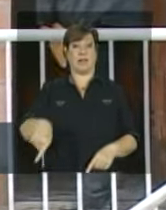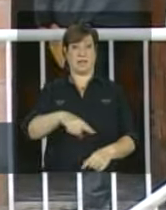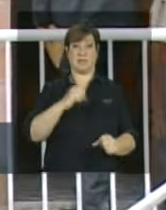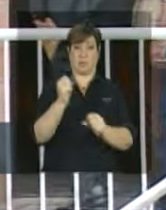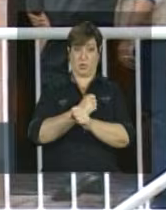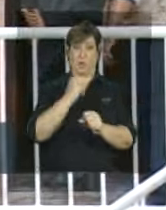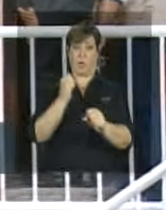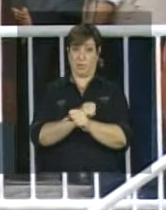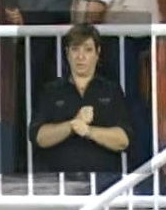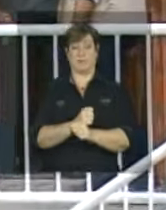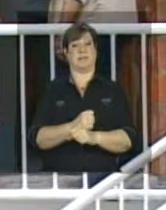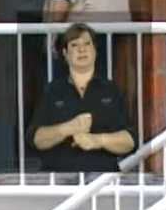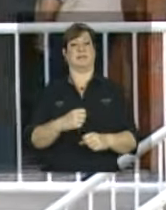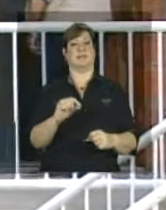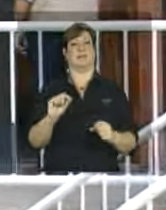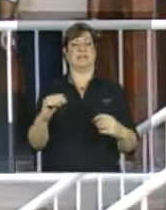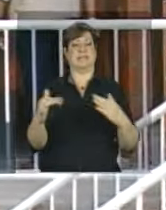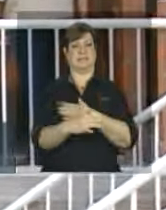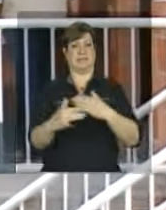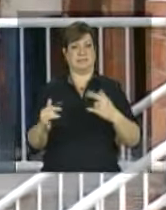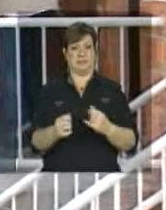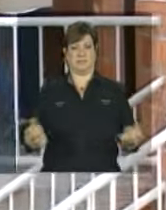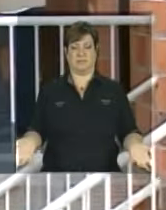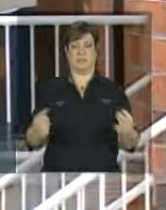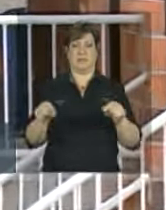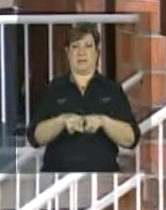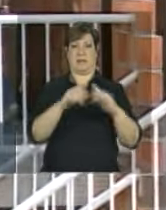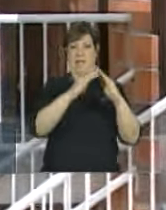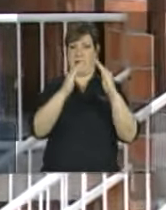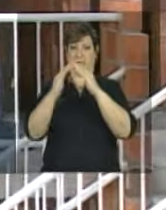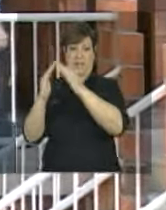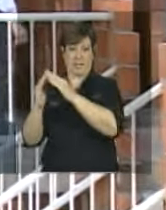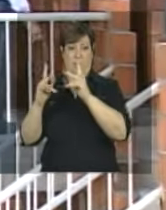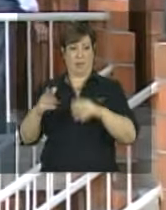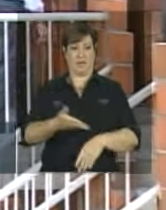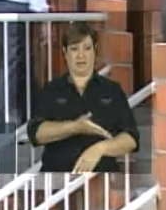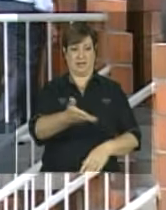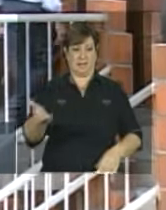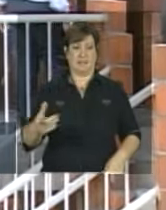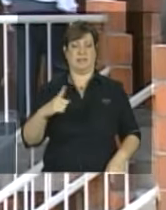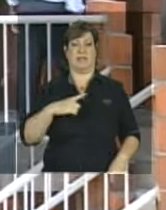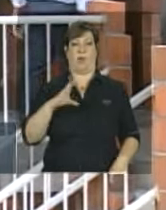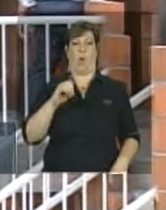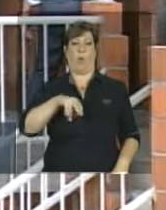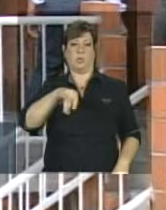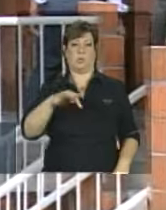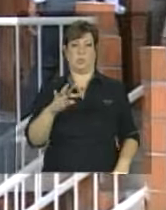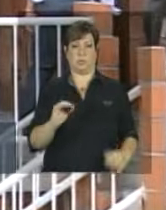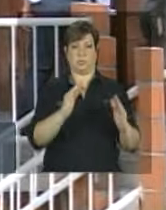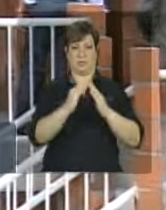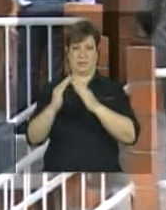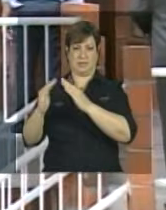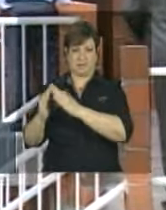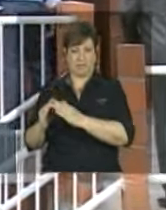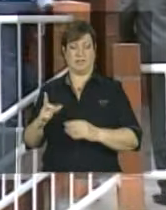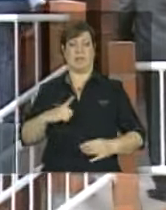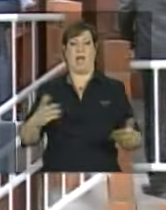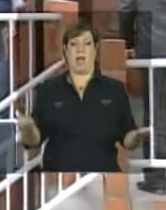de urbanização e construção dos conjuntos residenciais, como esses aí que a presidenta está